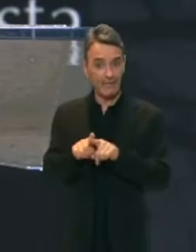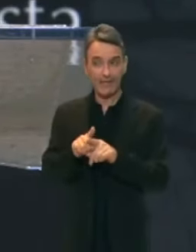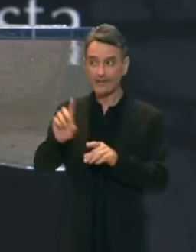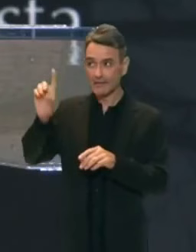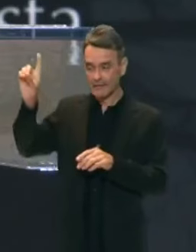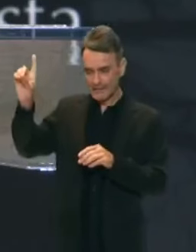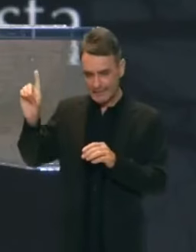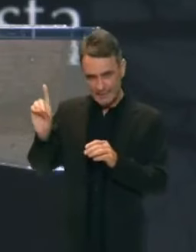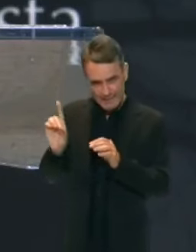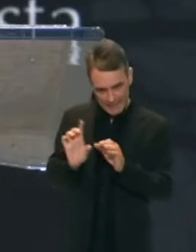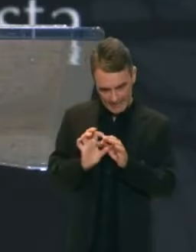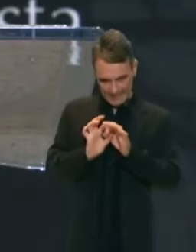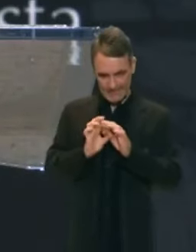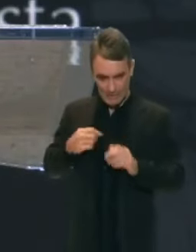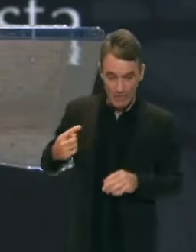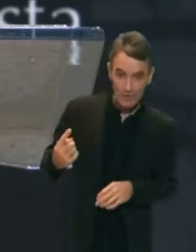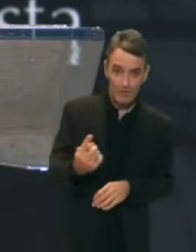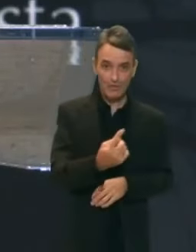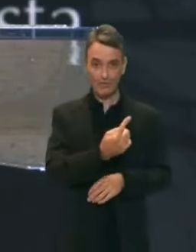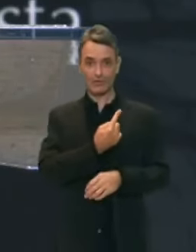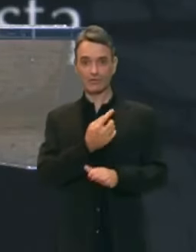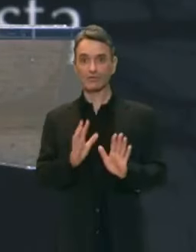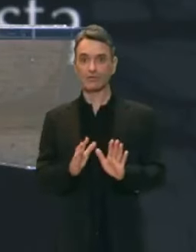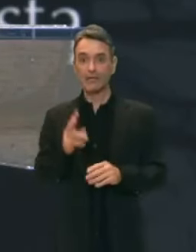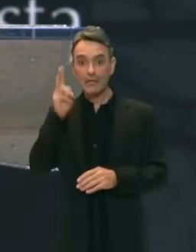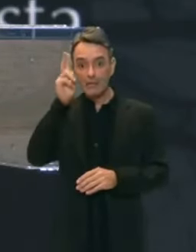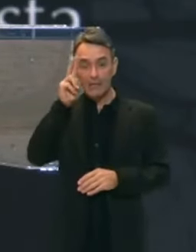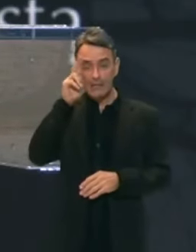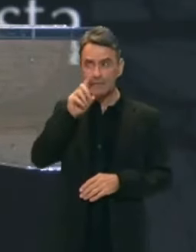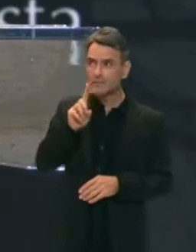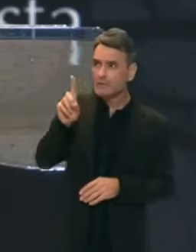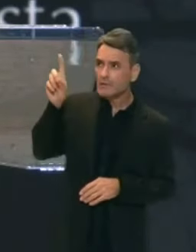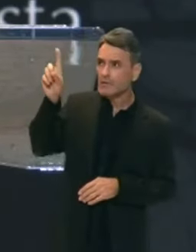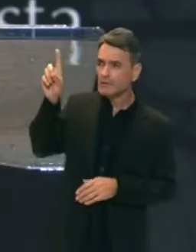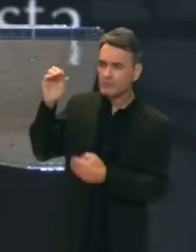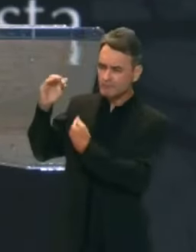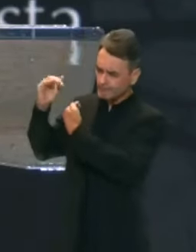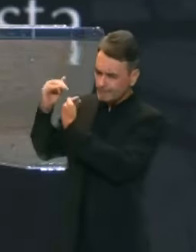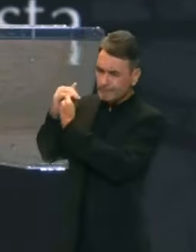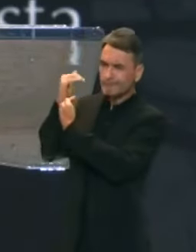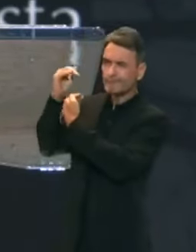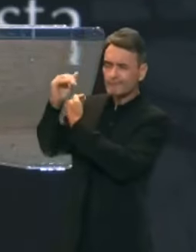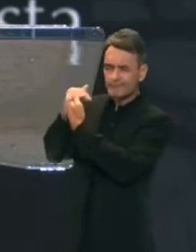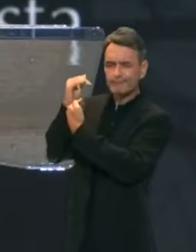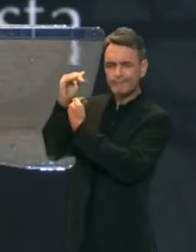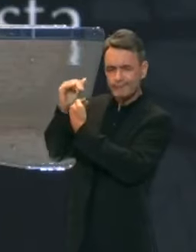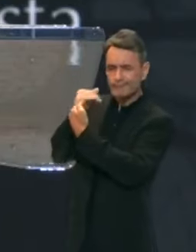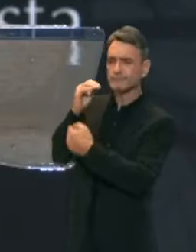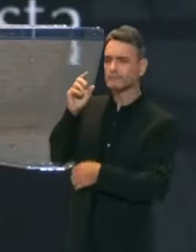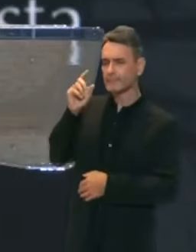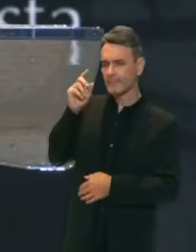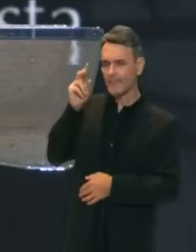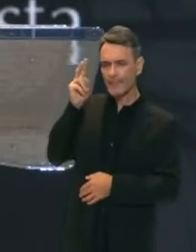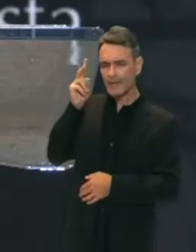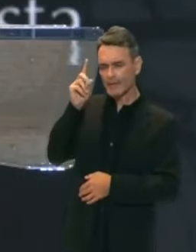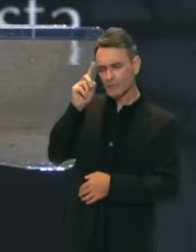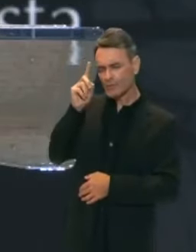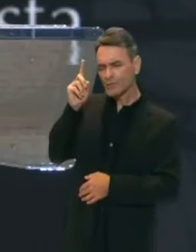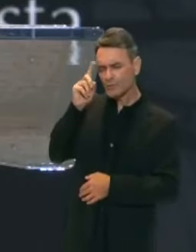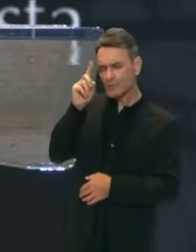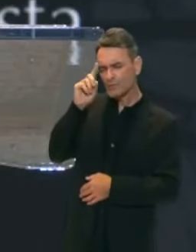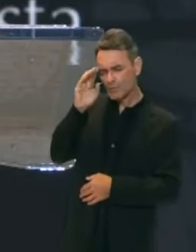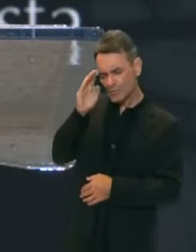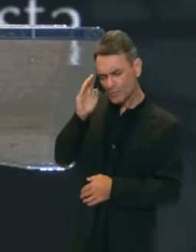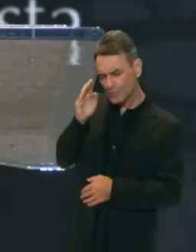Lembre-se de Deus como sendo aquele conselheiro diário que está presente na sua vida